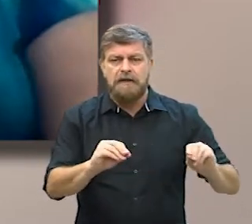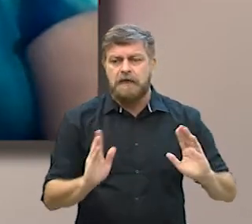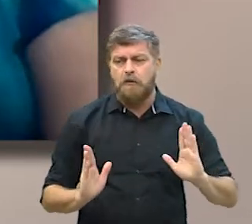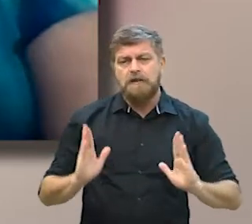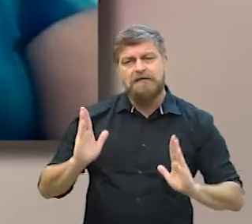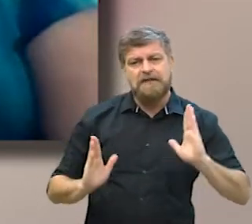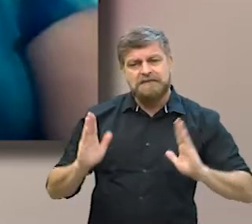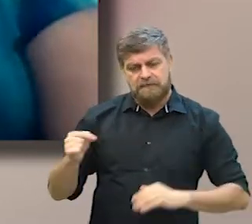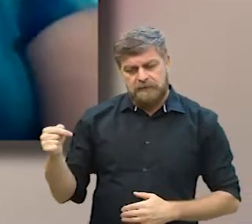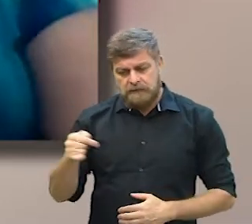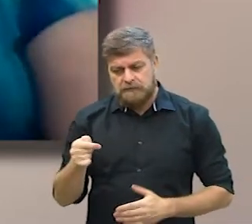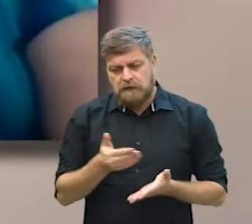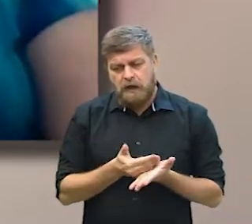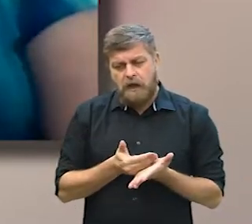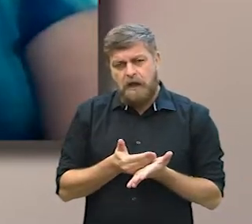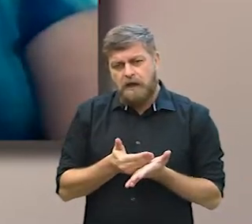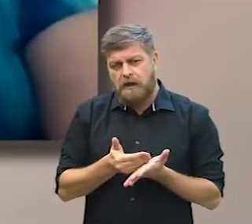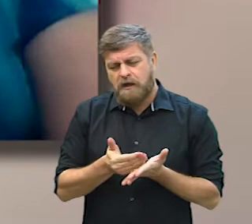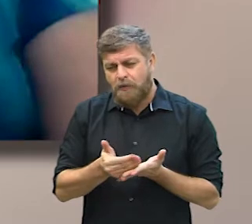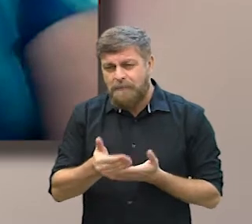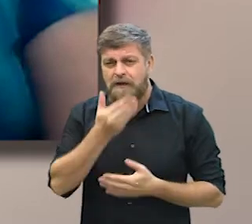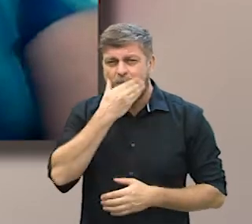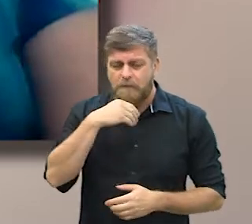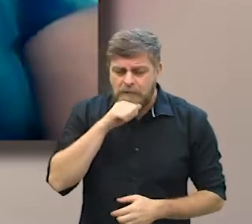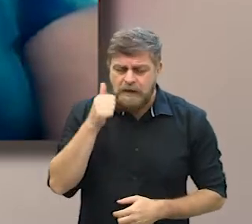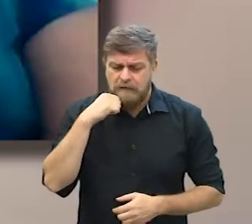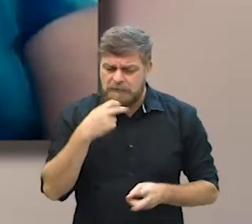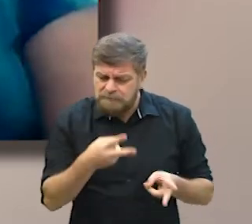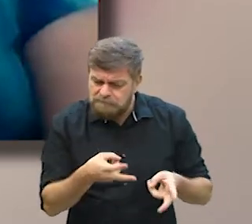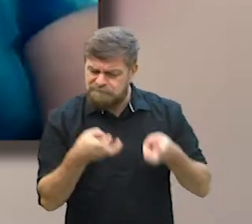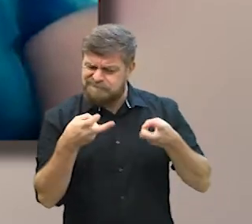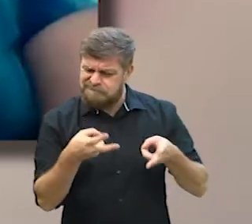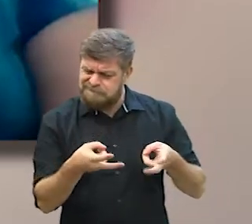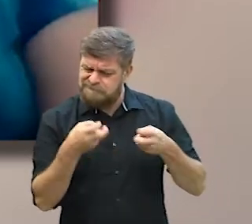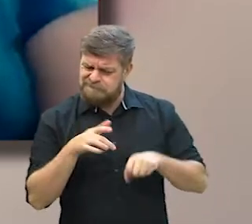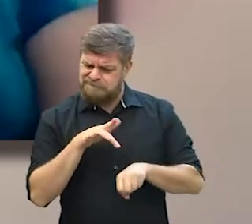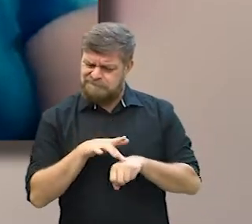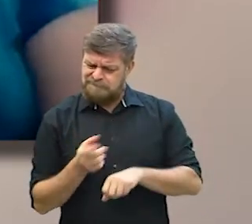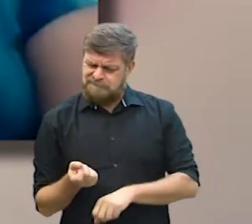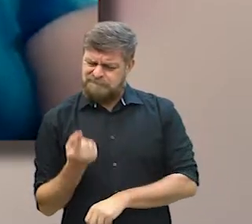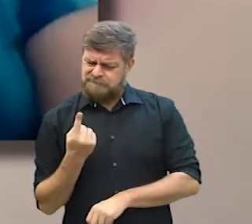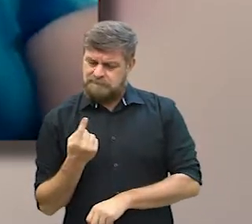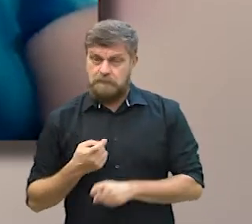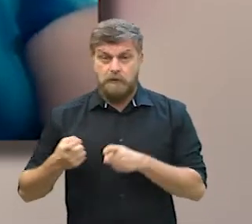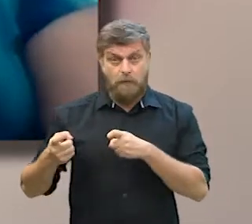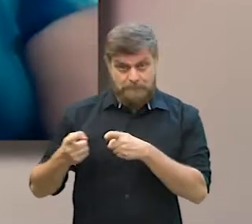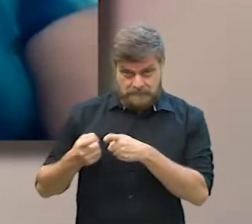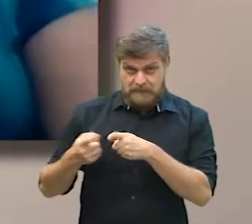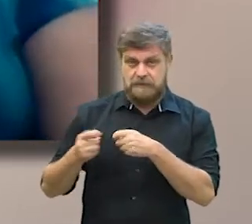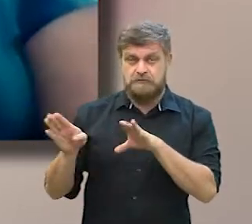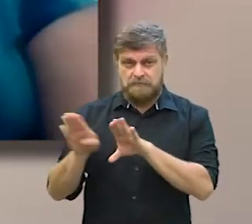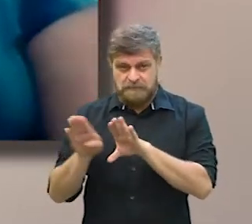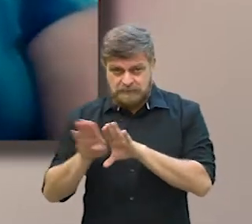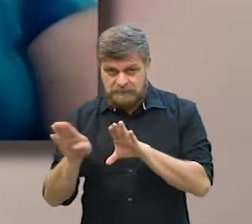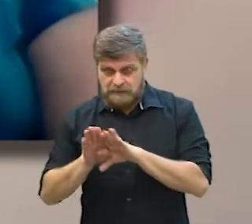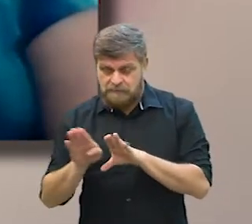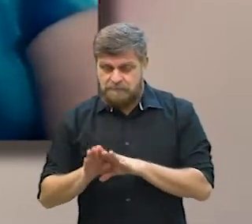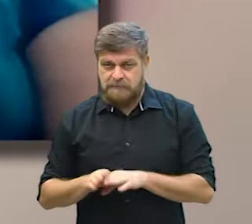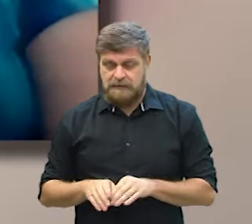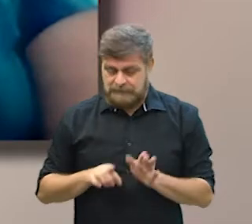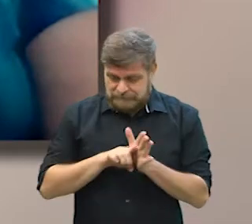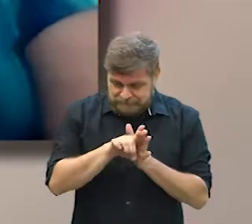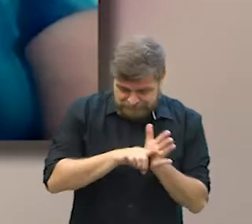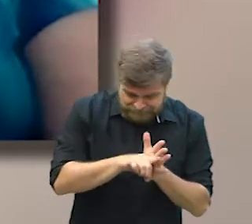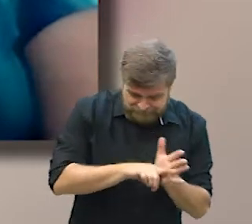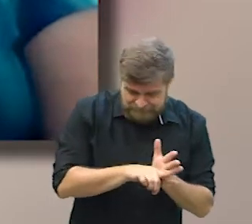nessa fase que começa os pais a perceberem ou mesmo os médicos, né, ou o pediatra,